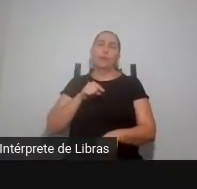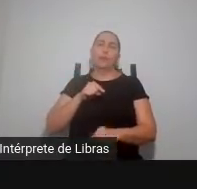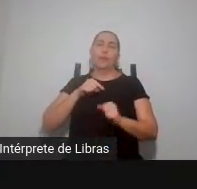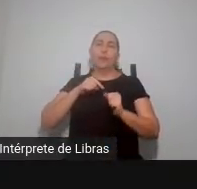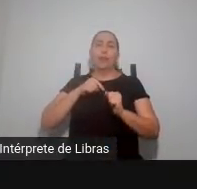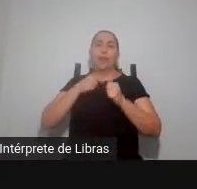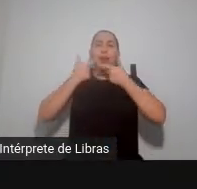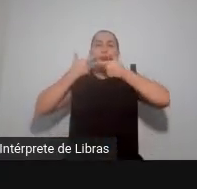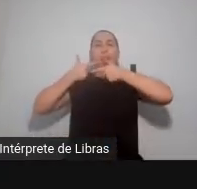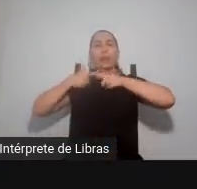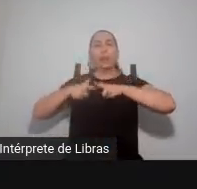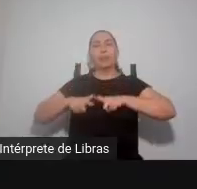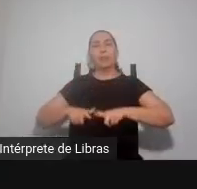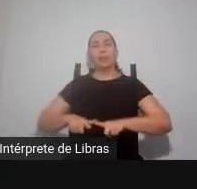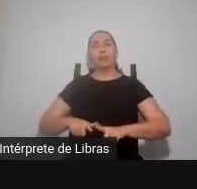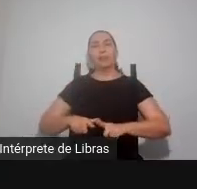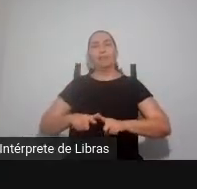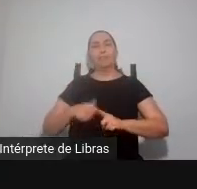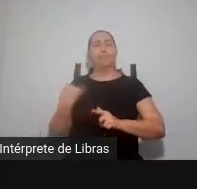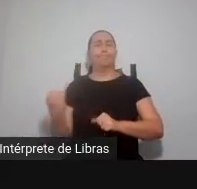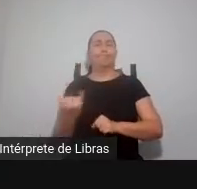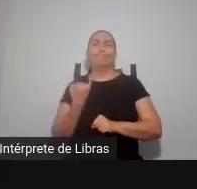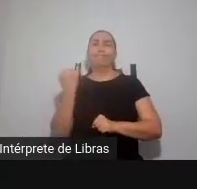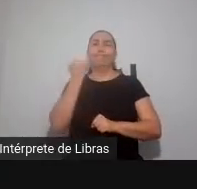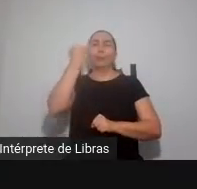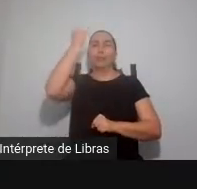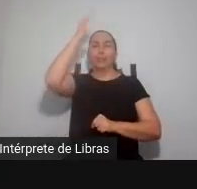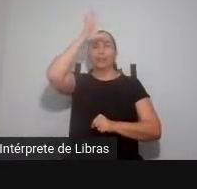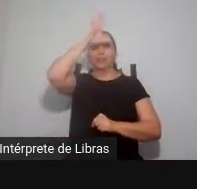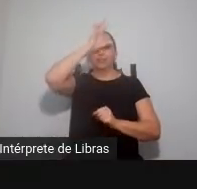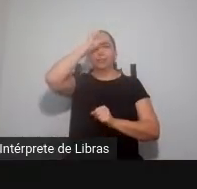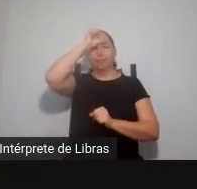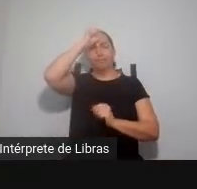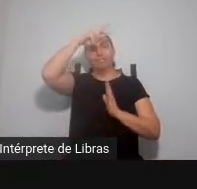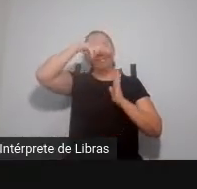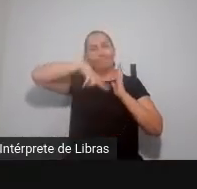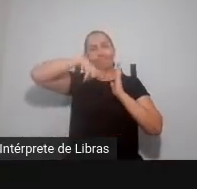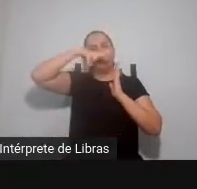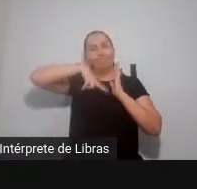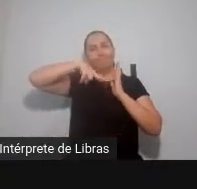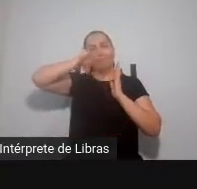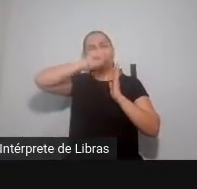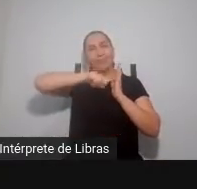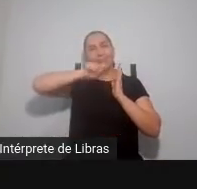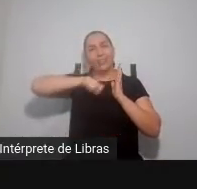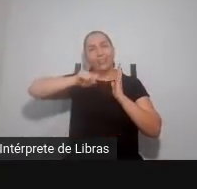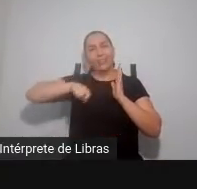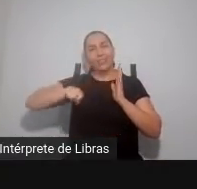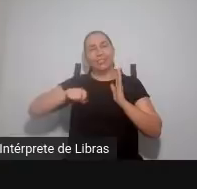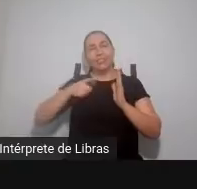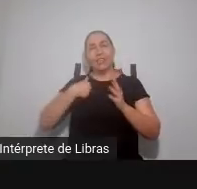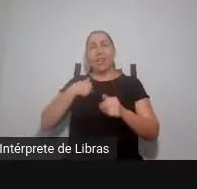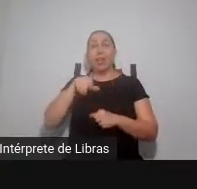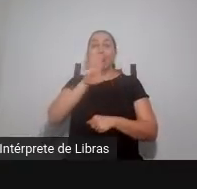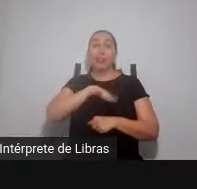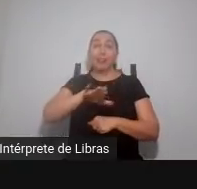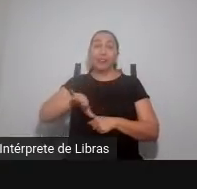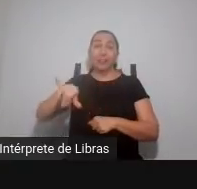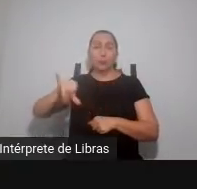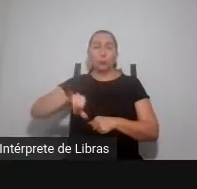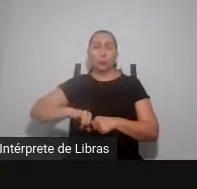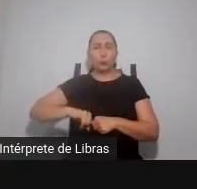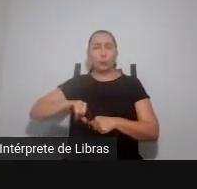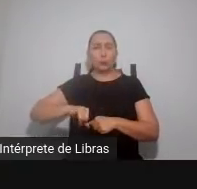foi tão importante para essas crianças. Hoje, essas crianças que estão sofrendo tantas limitações,